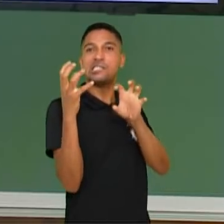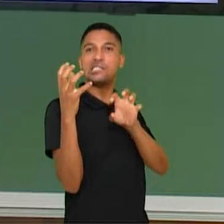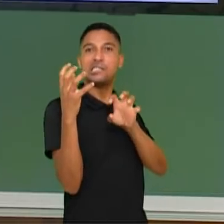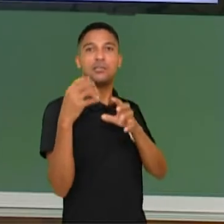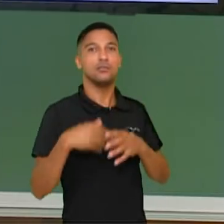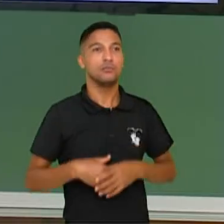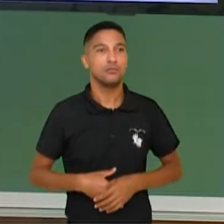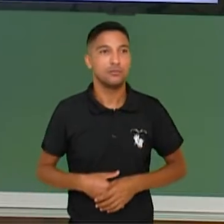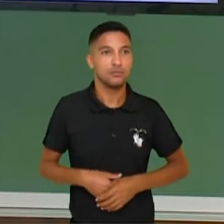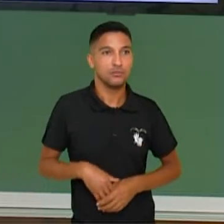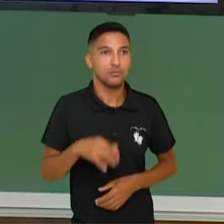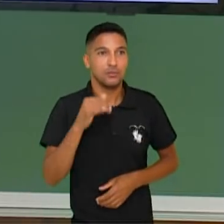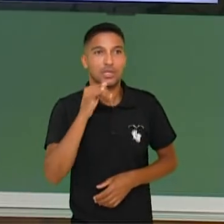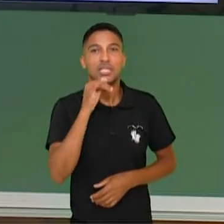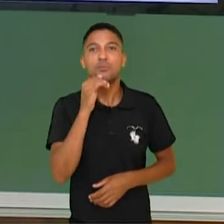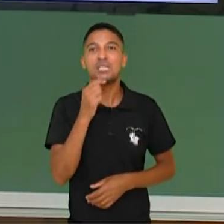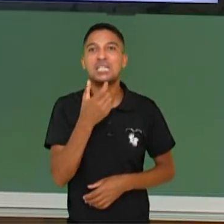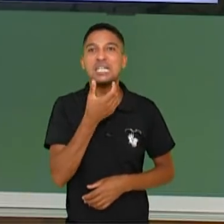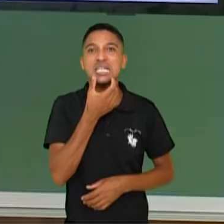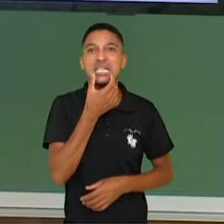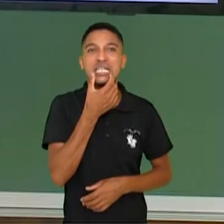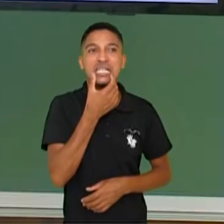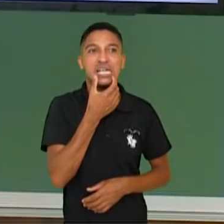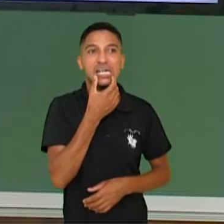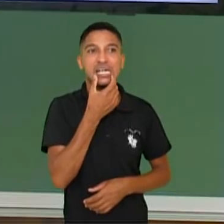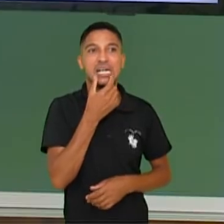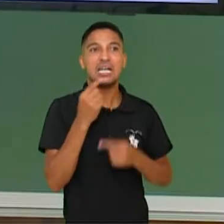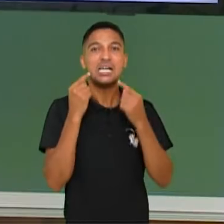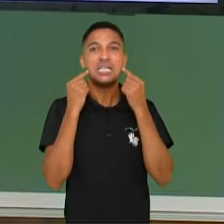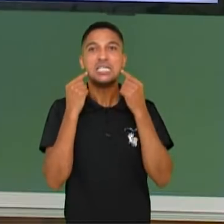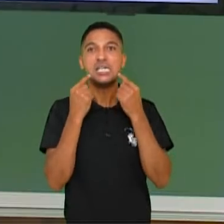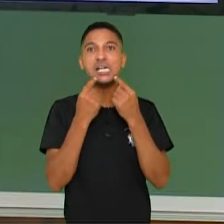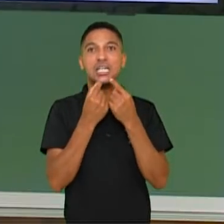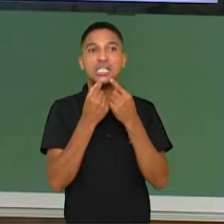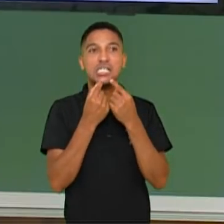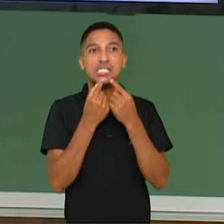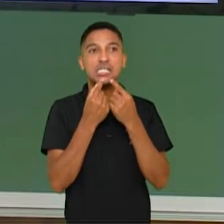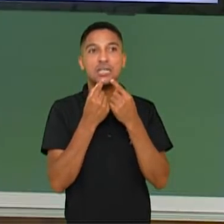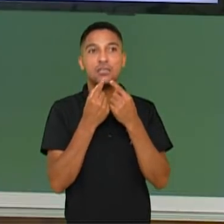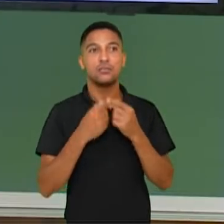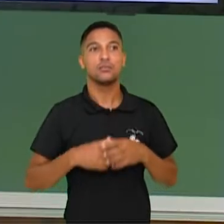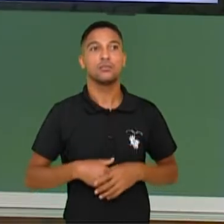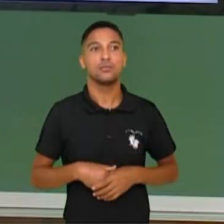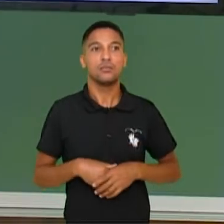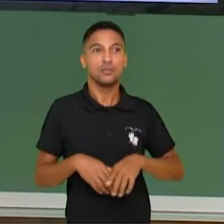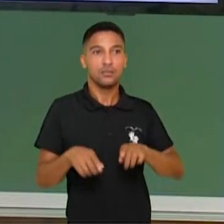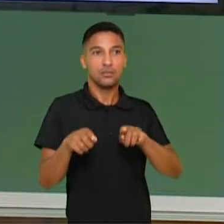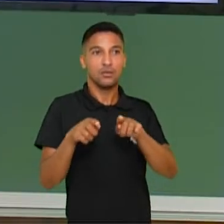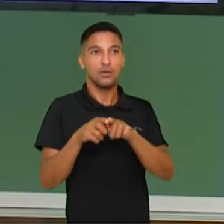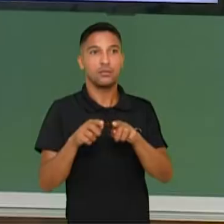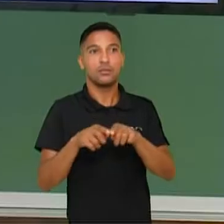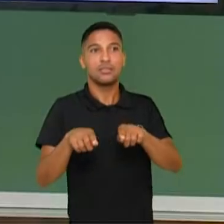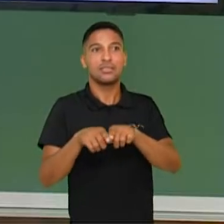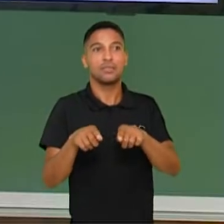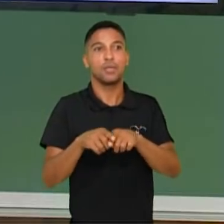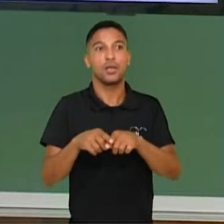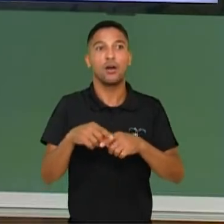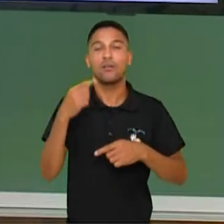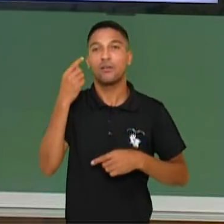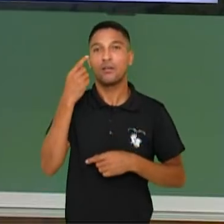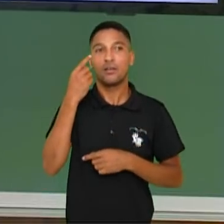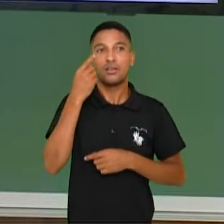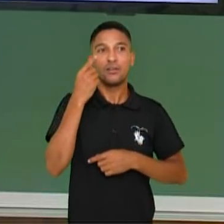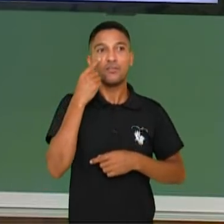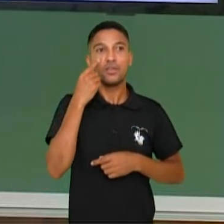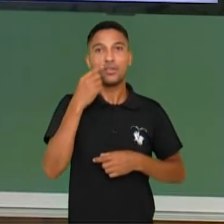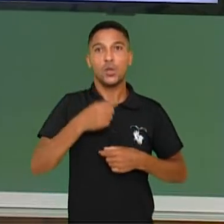Percebam um desenho aqui da vértebra. Olha como ela é arredondada numa região, tem umas pontas em outra. E olha a mandíbula, como